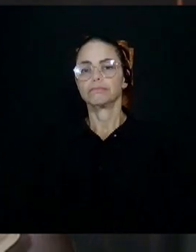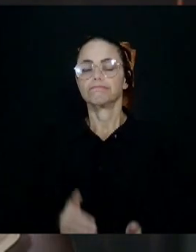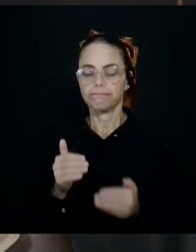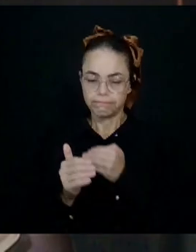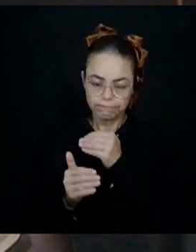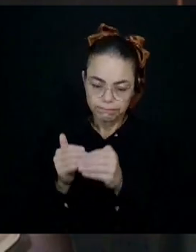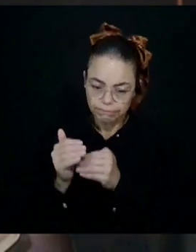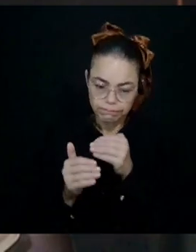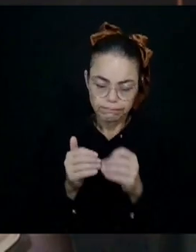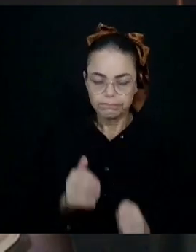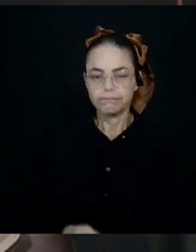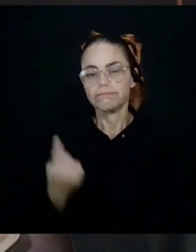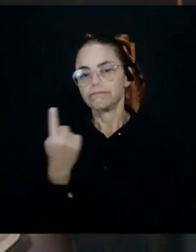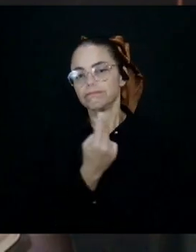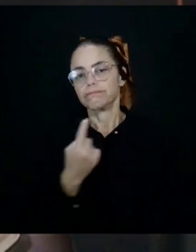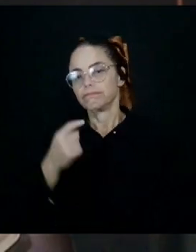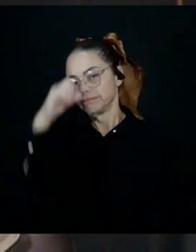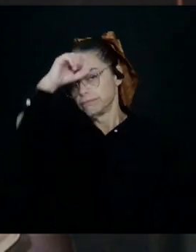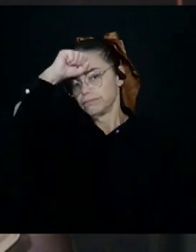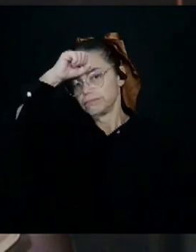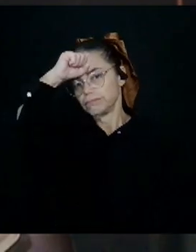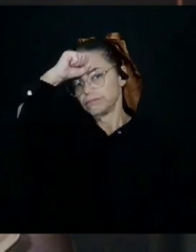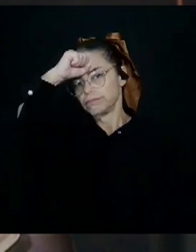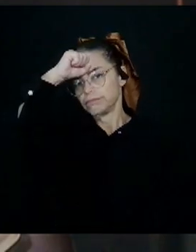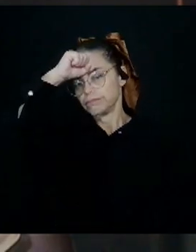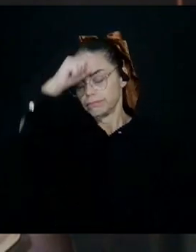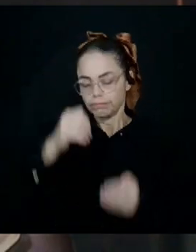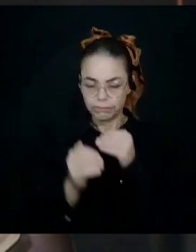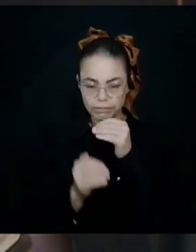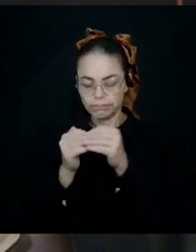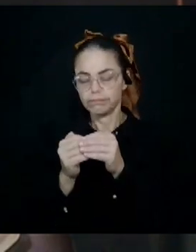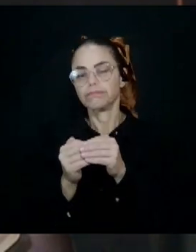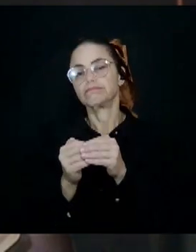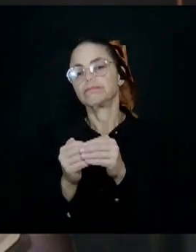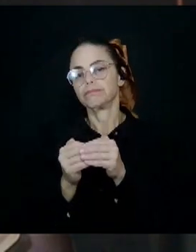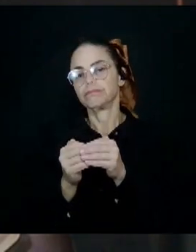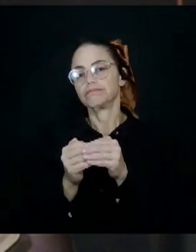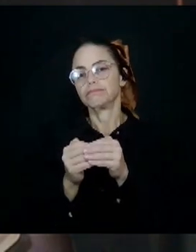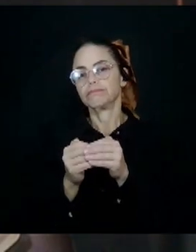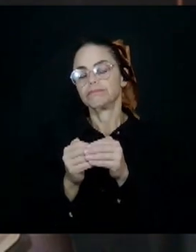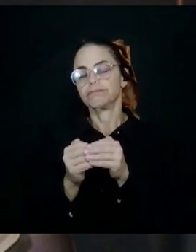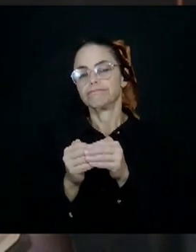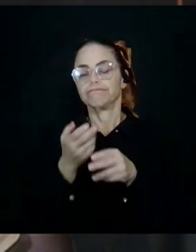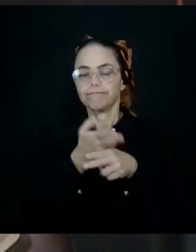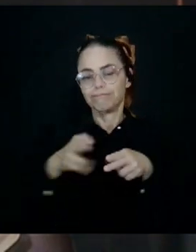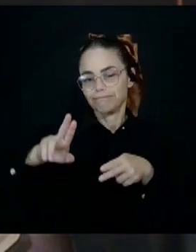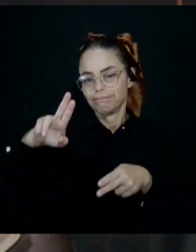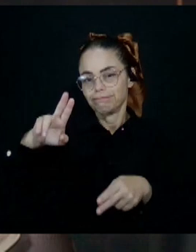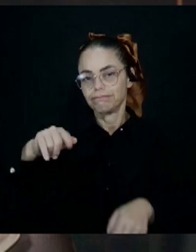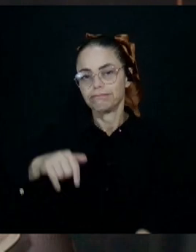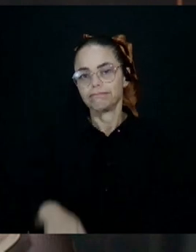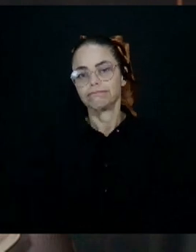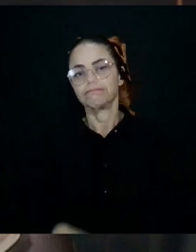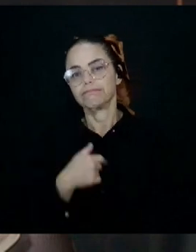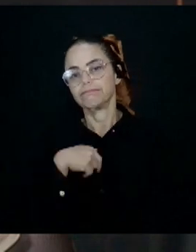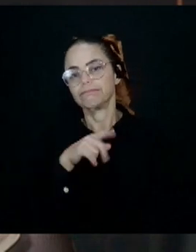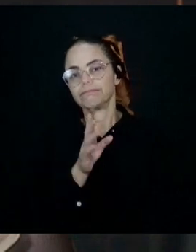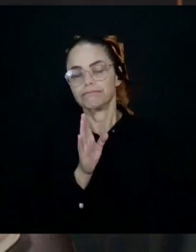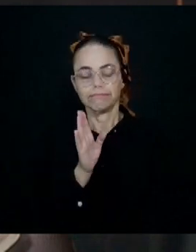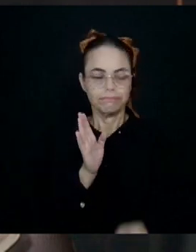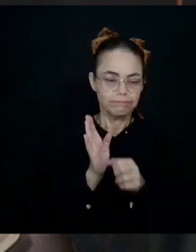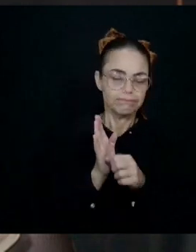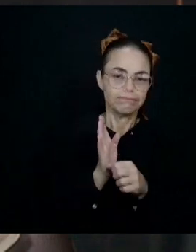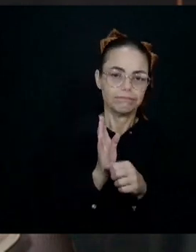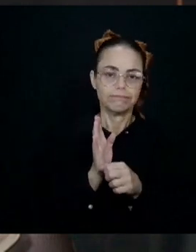nós aprendemos a desenvolver uma habilidade que é o disfarce, né? Então a gente fala que a todo momento a gente está performando alguma